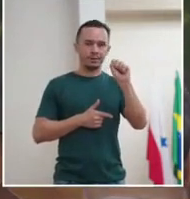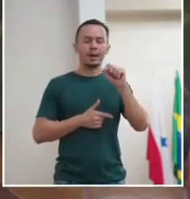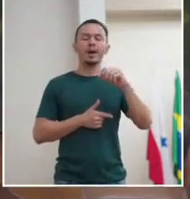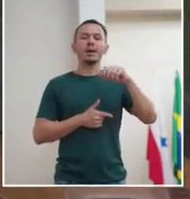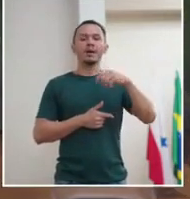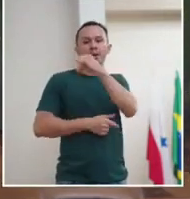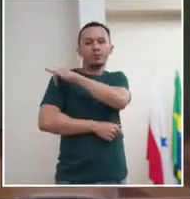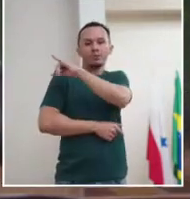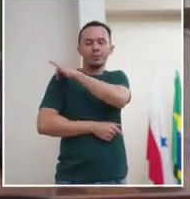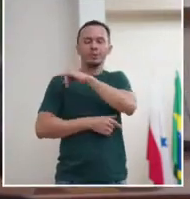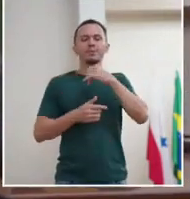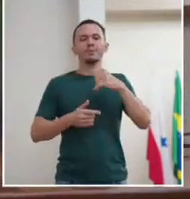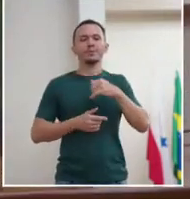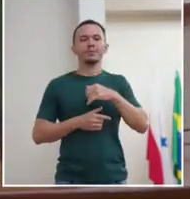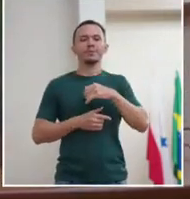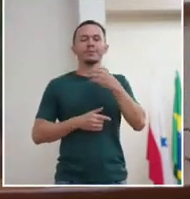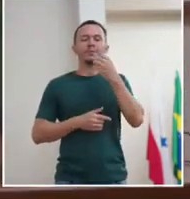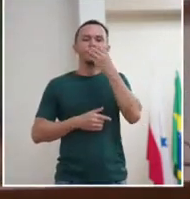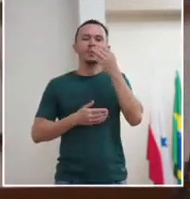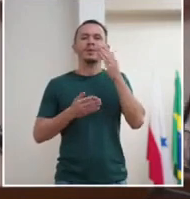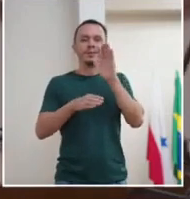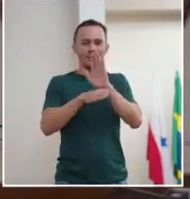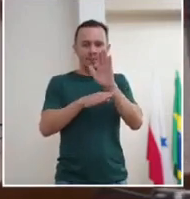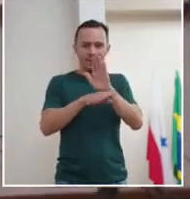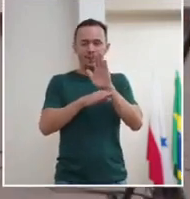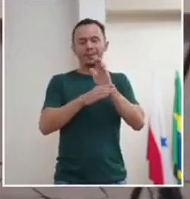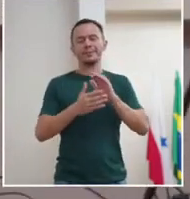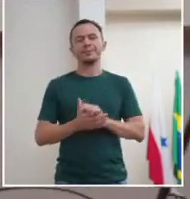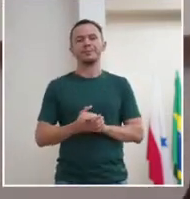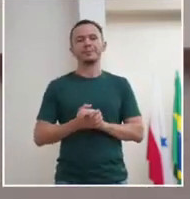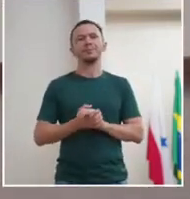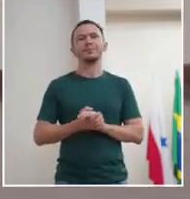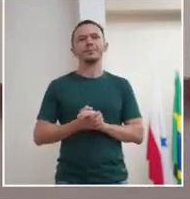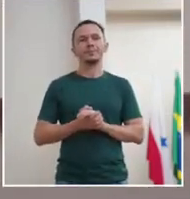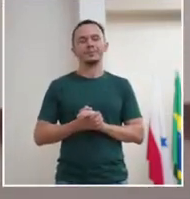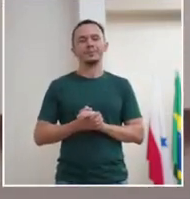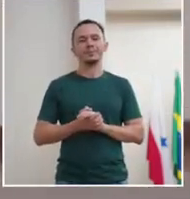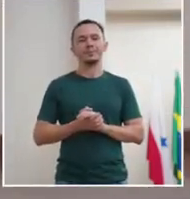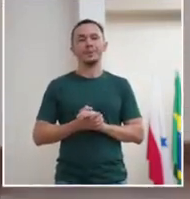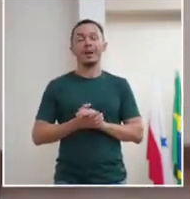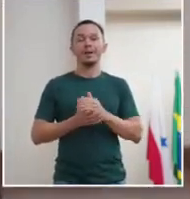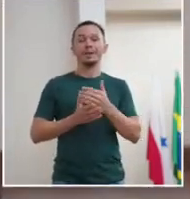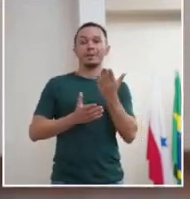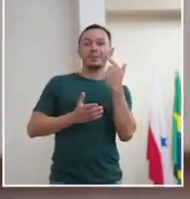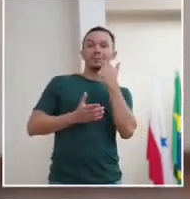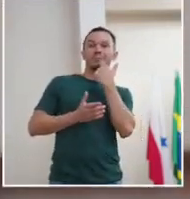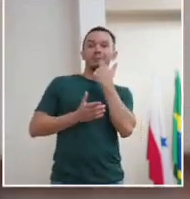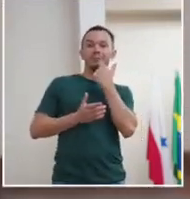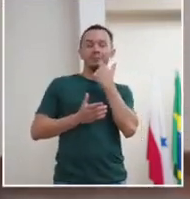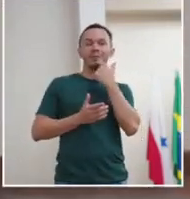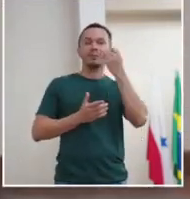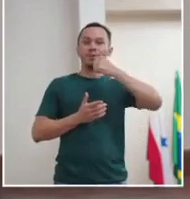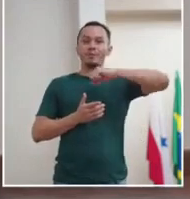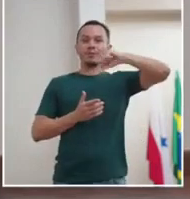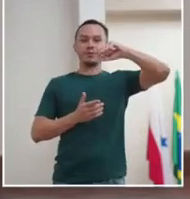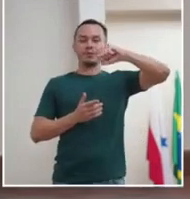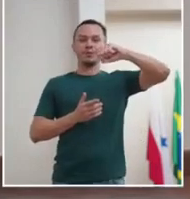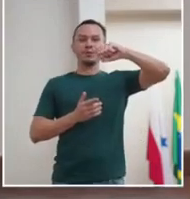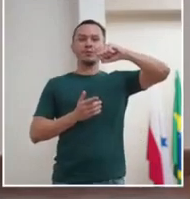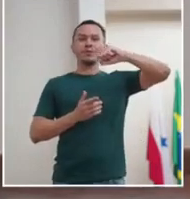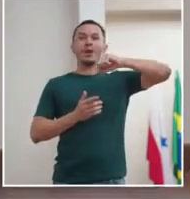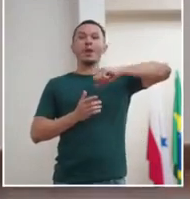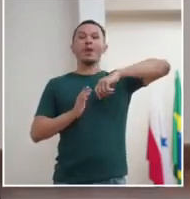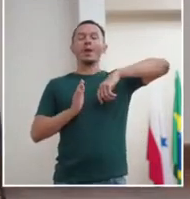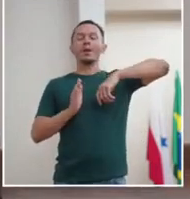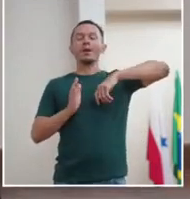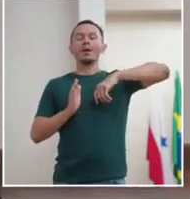Olá, boa tarde. Atualmente eu defendi minha tese de doutorado sobre Berta Ribeiro, em